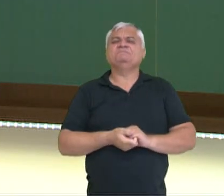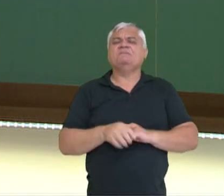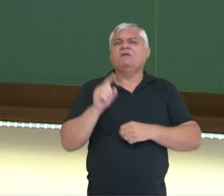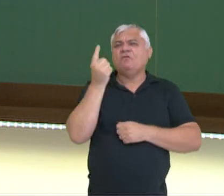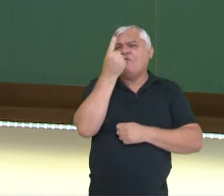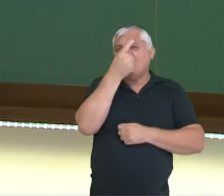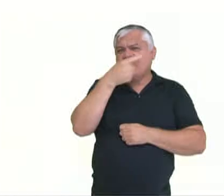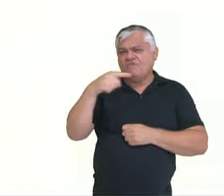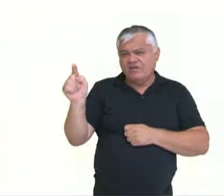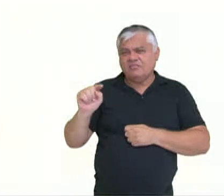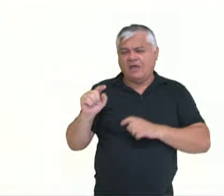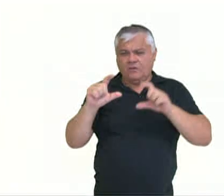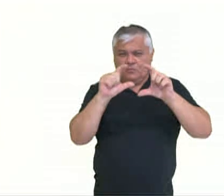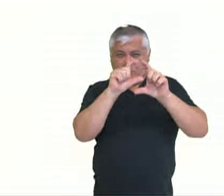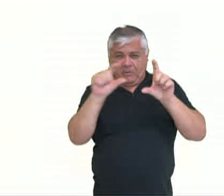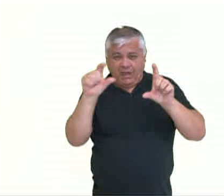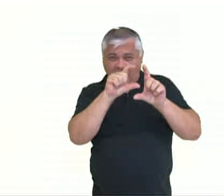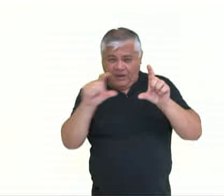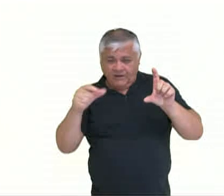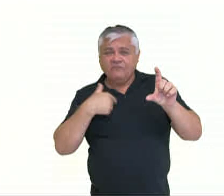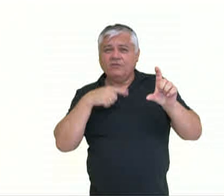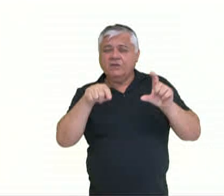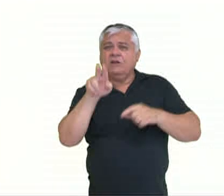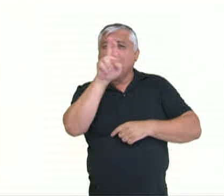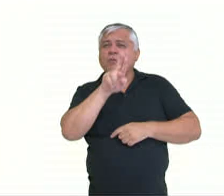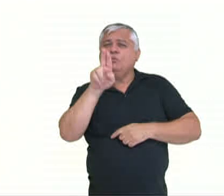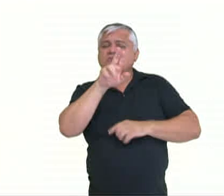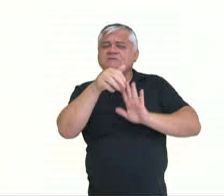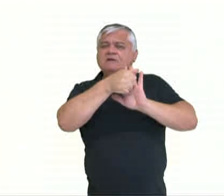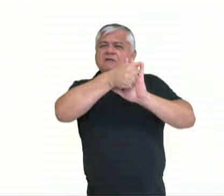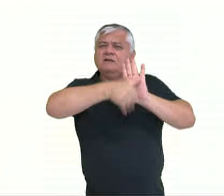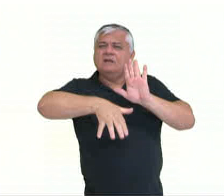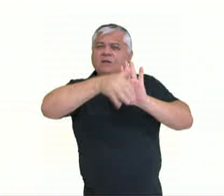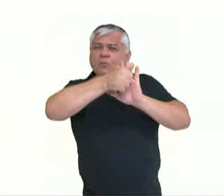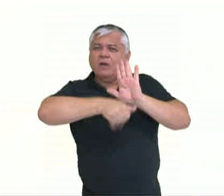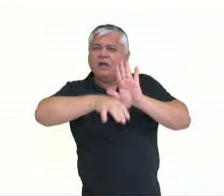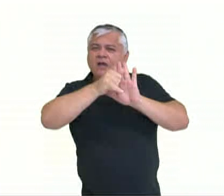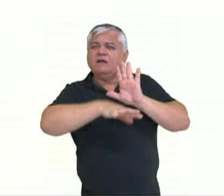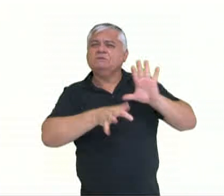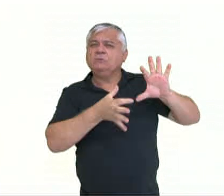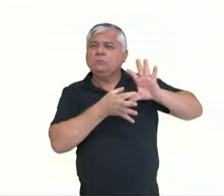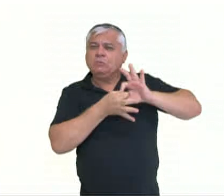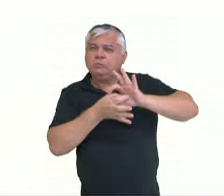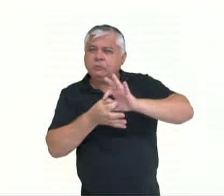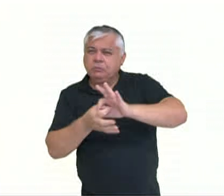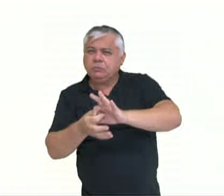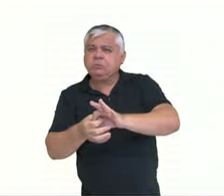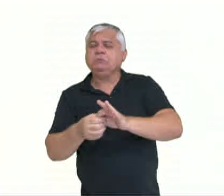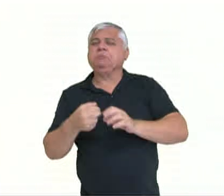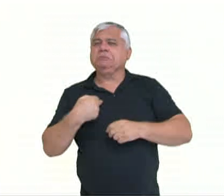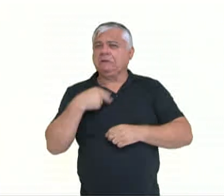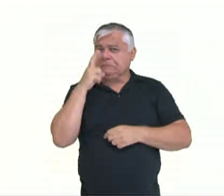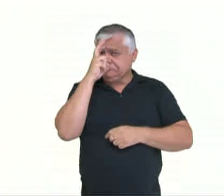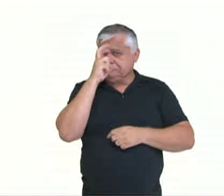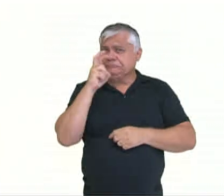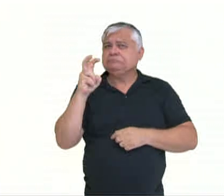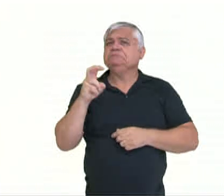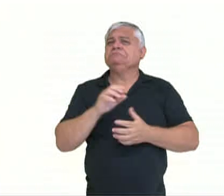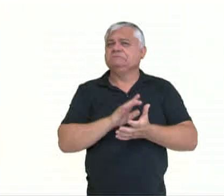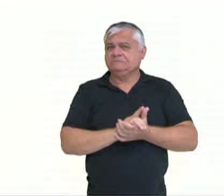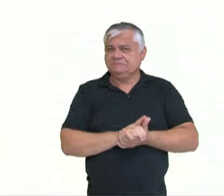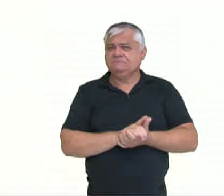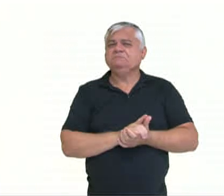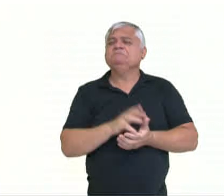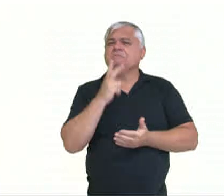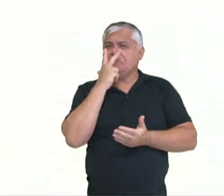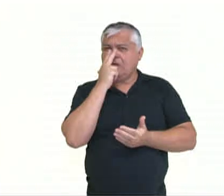último parágrafo, ele faz uso de uma figura de linguagem contextual muito perspicaz. O